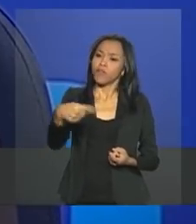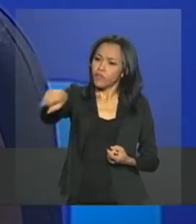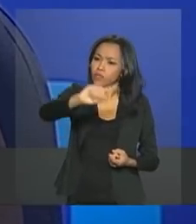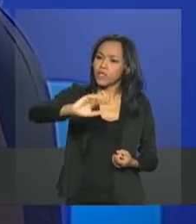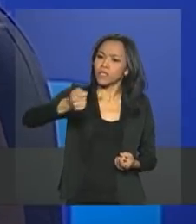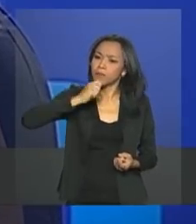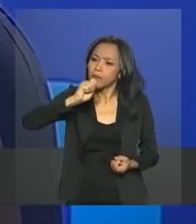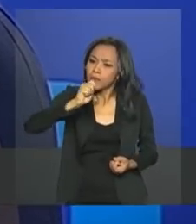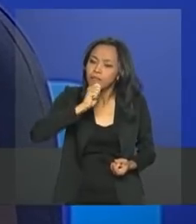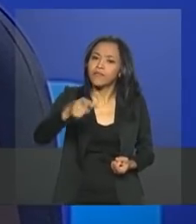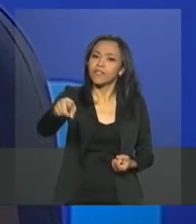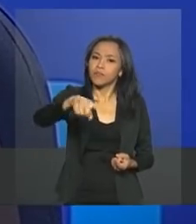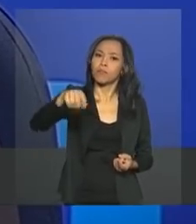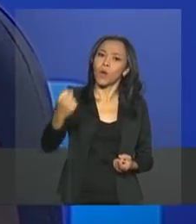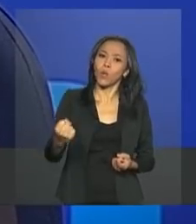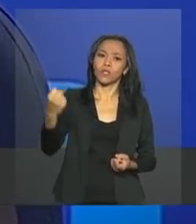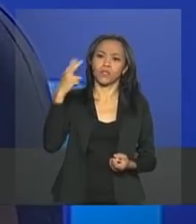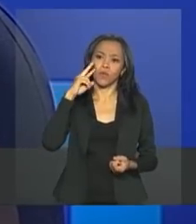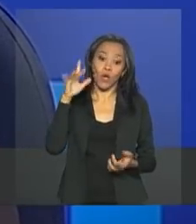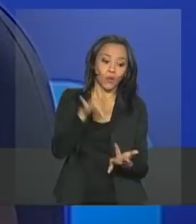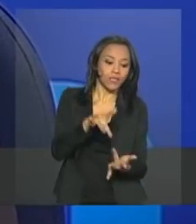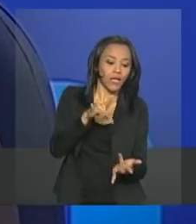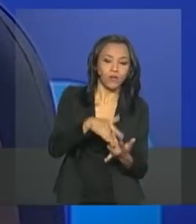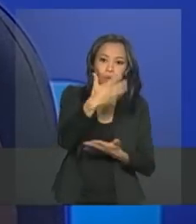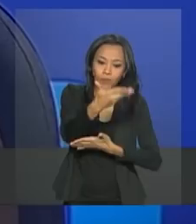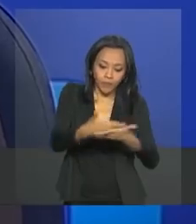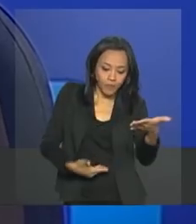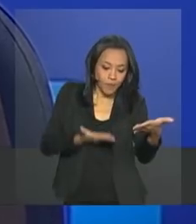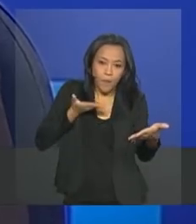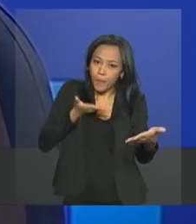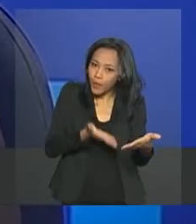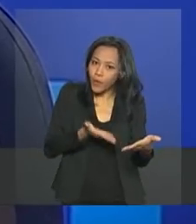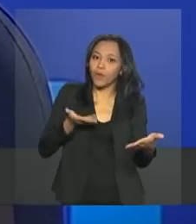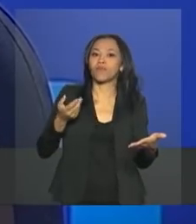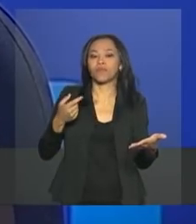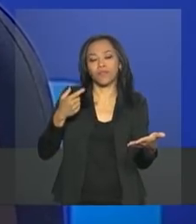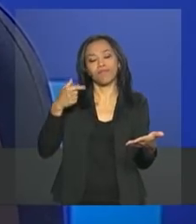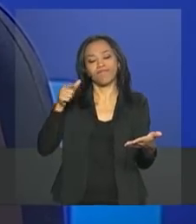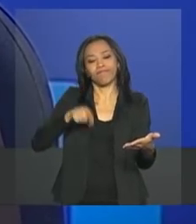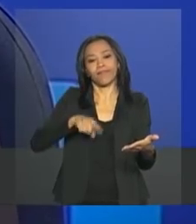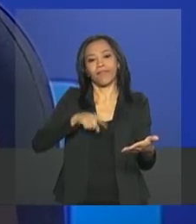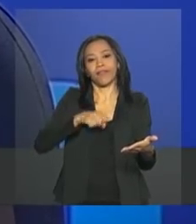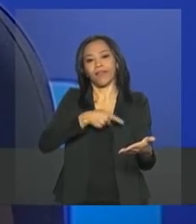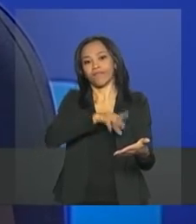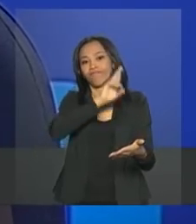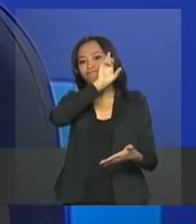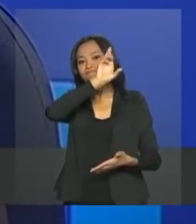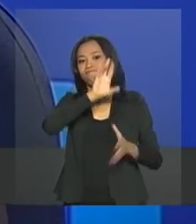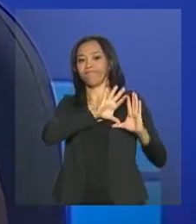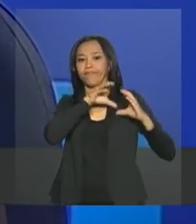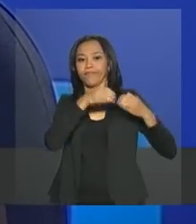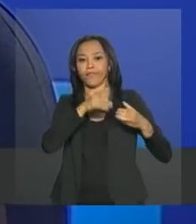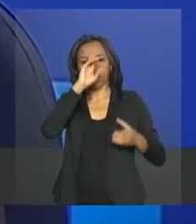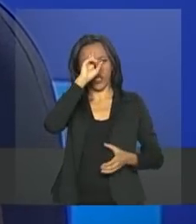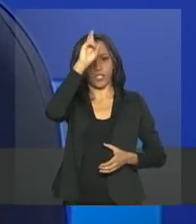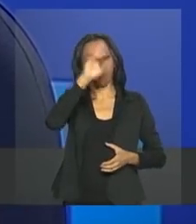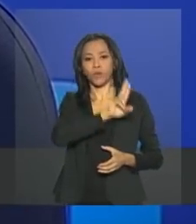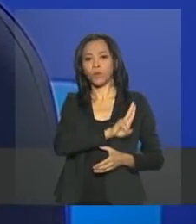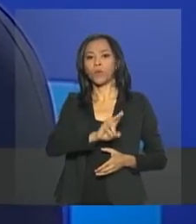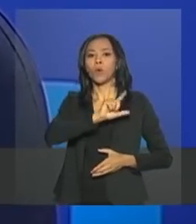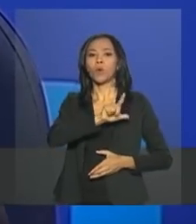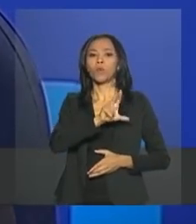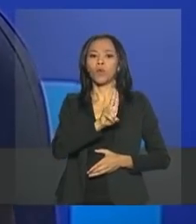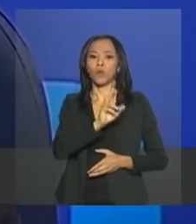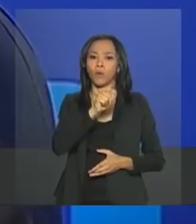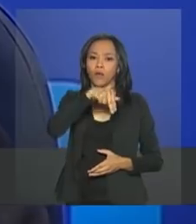possam logo entrar em contato para constatar isso que eu estou lhe dizendo liderados aqui pela nossa diretora luana soares